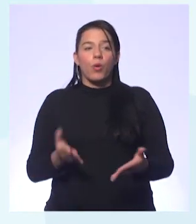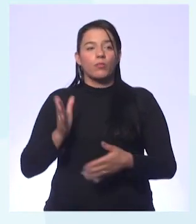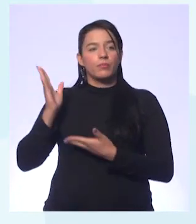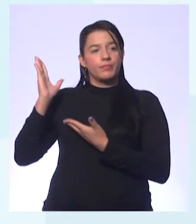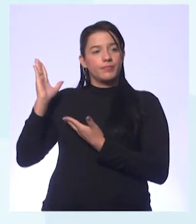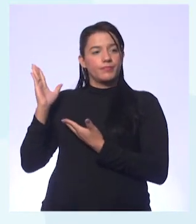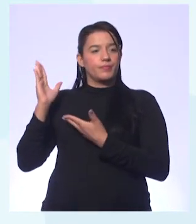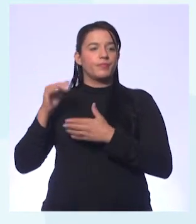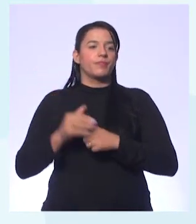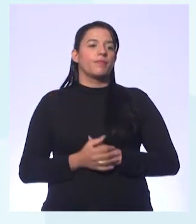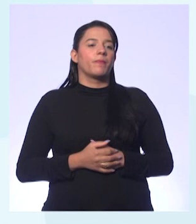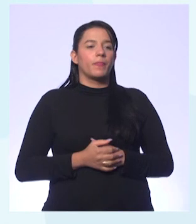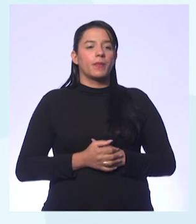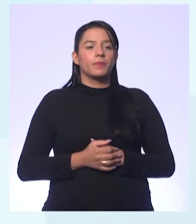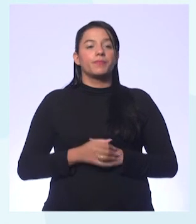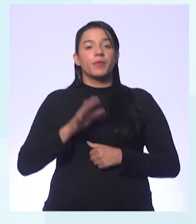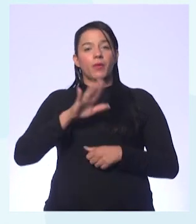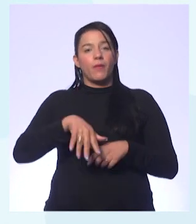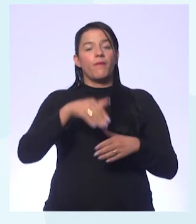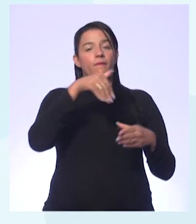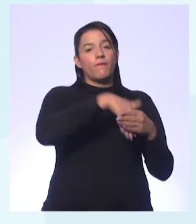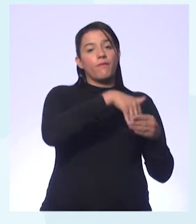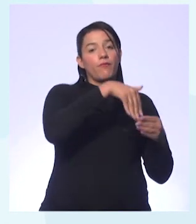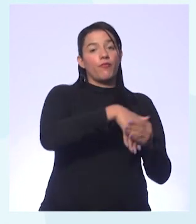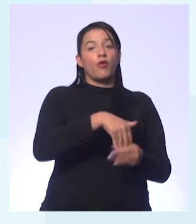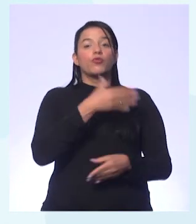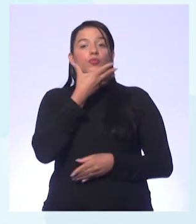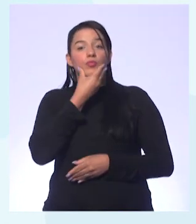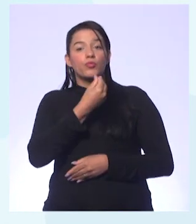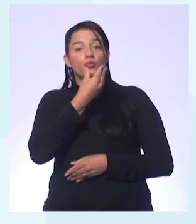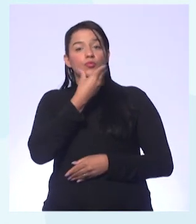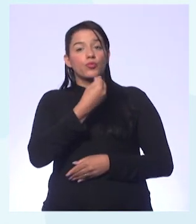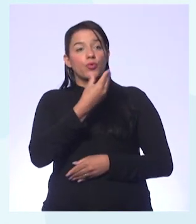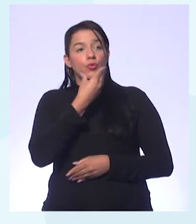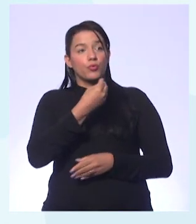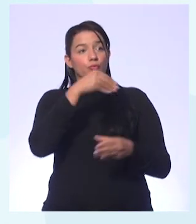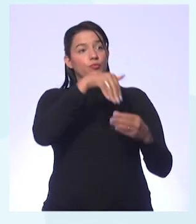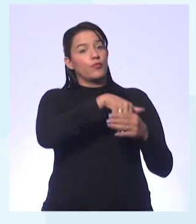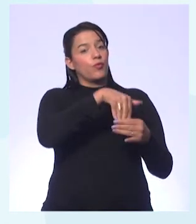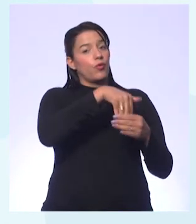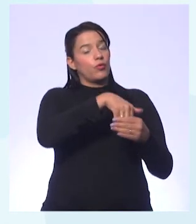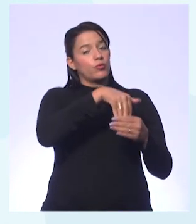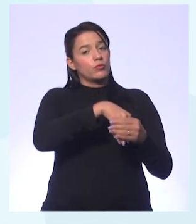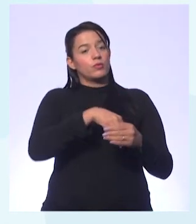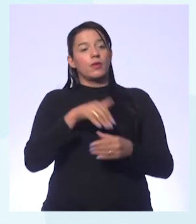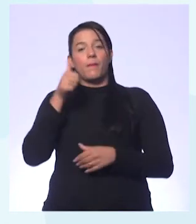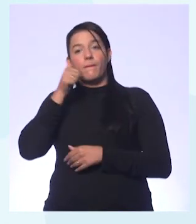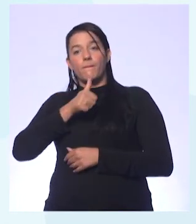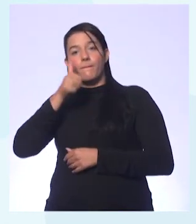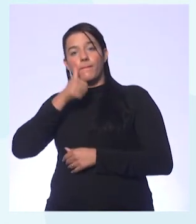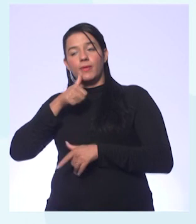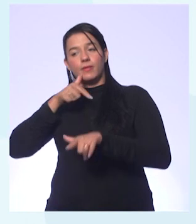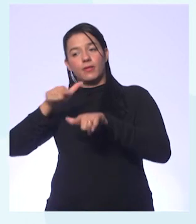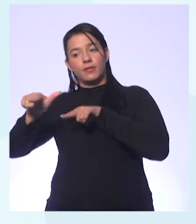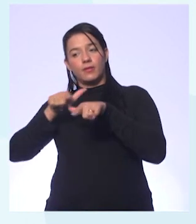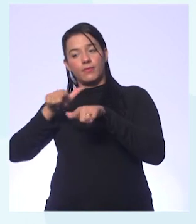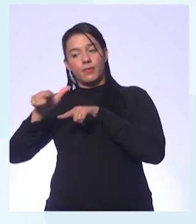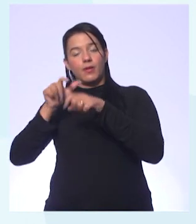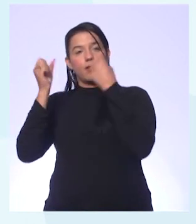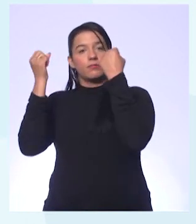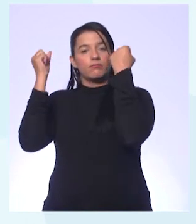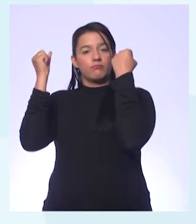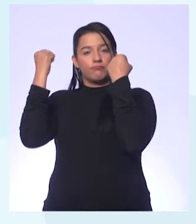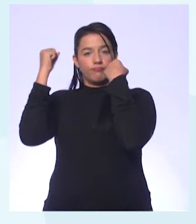Sufrágio universal masculino, voto para os homens. Está bem? Voto para os homens. As mulheres estavam trabalhando nas fábricas